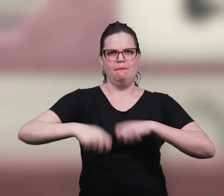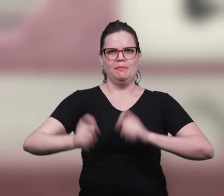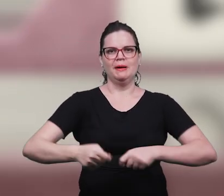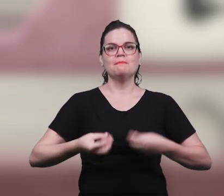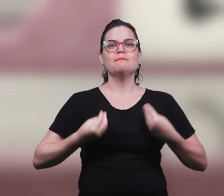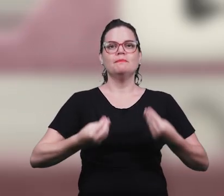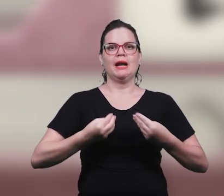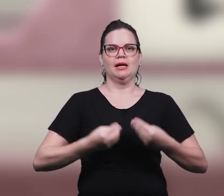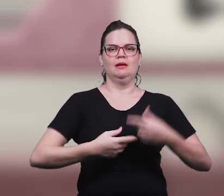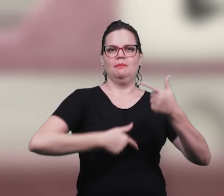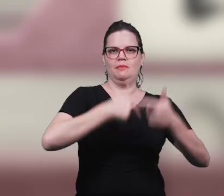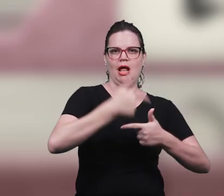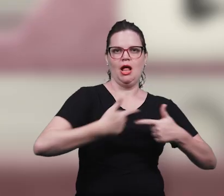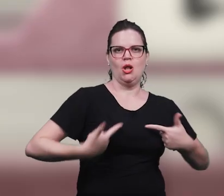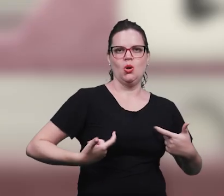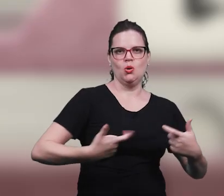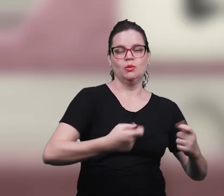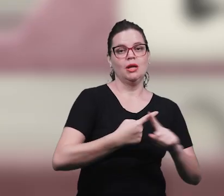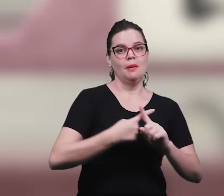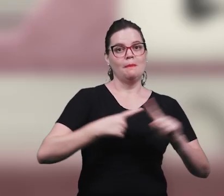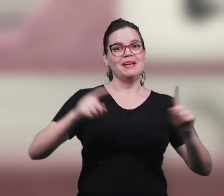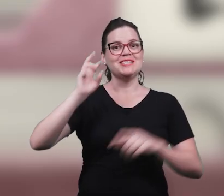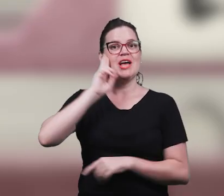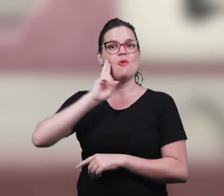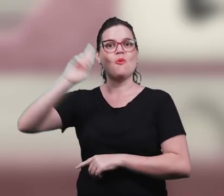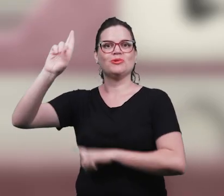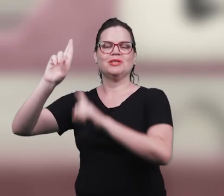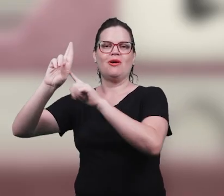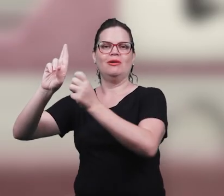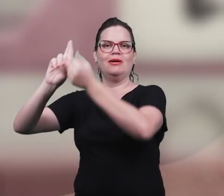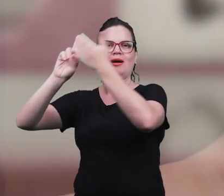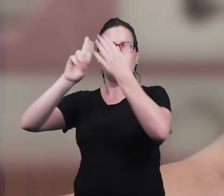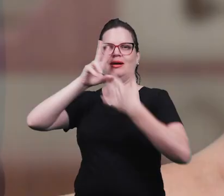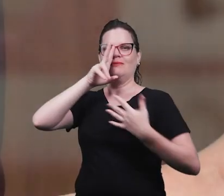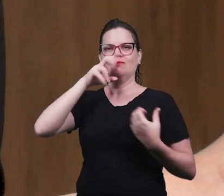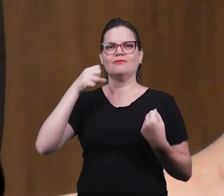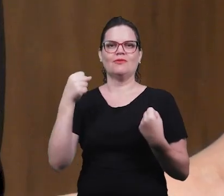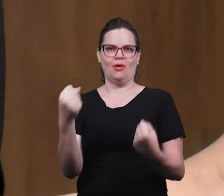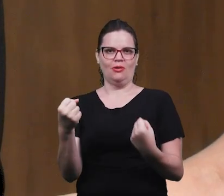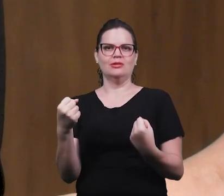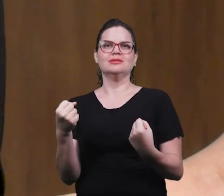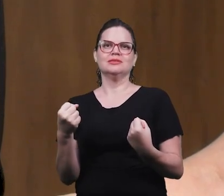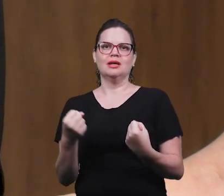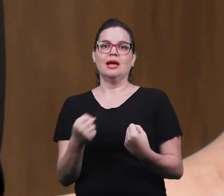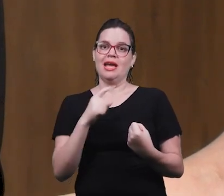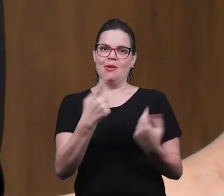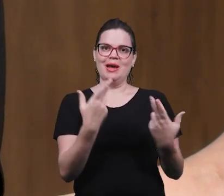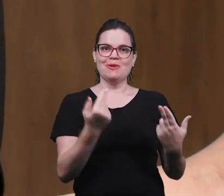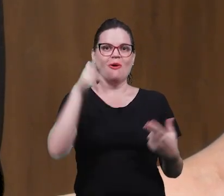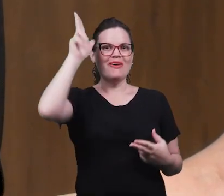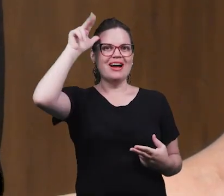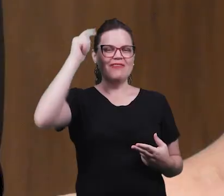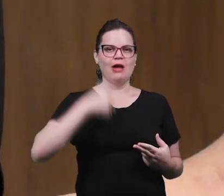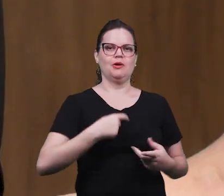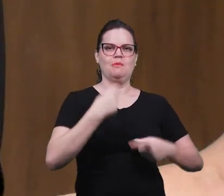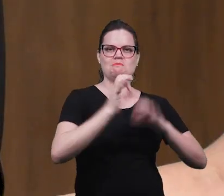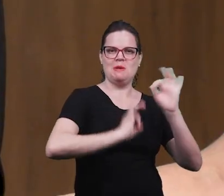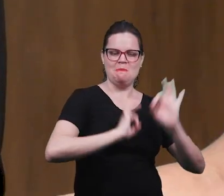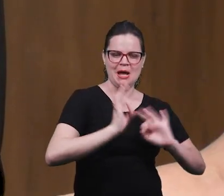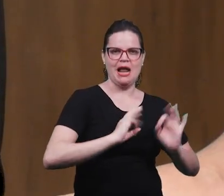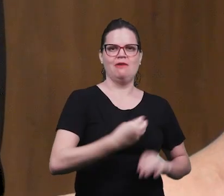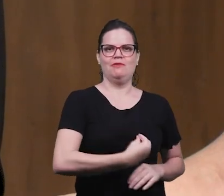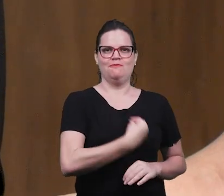do Senhor vem a vitória. Glória a Deus. Então eu era desse que se preparava para a batalha. Preparava, estudava,